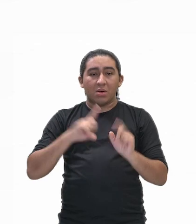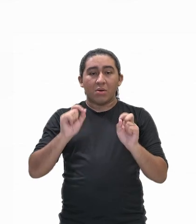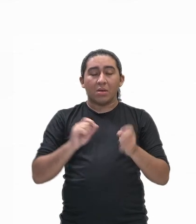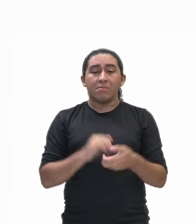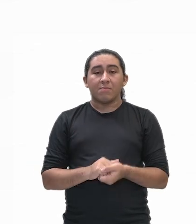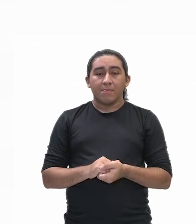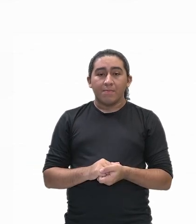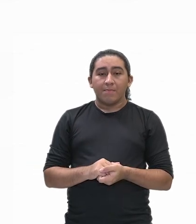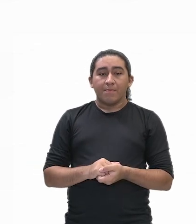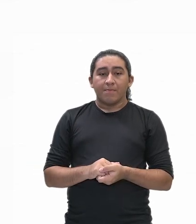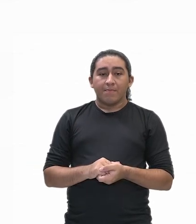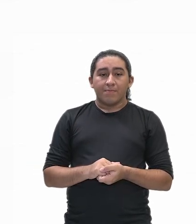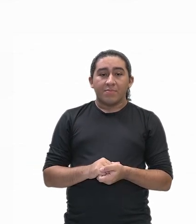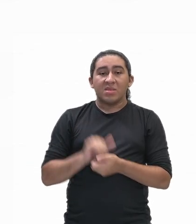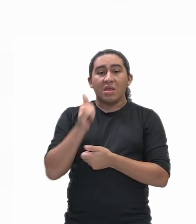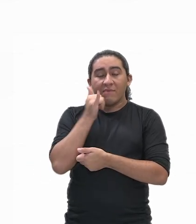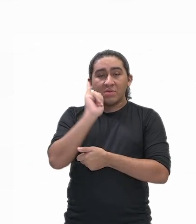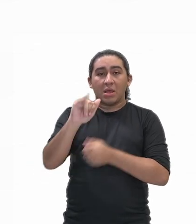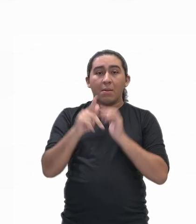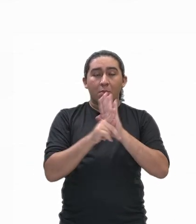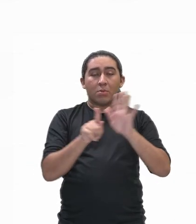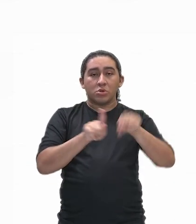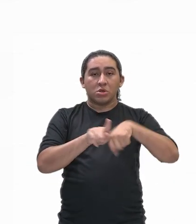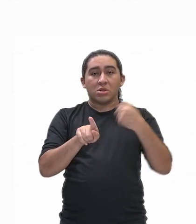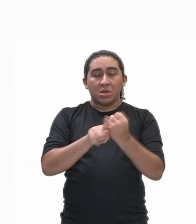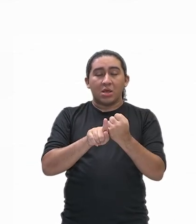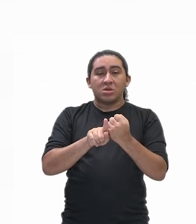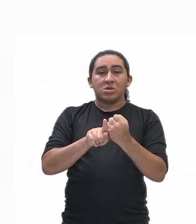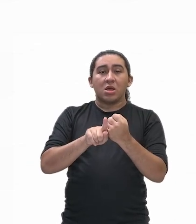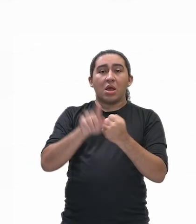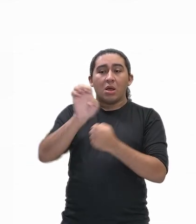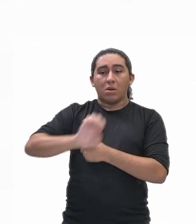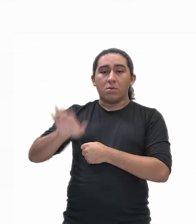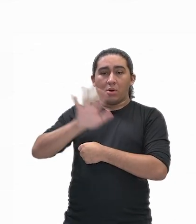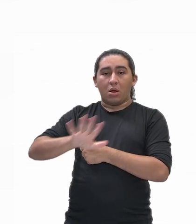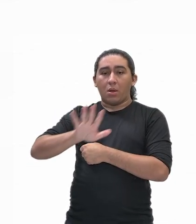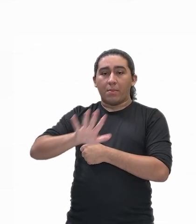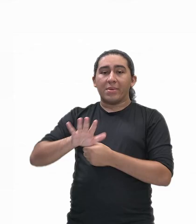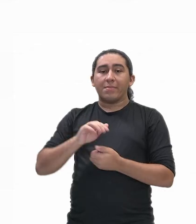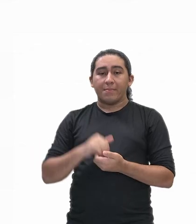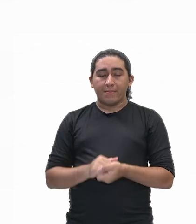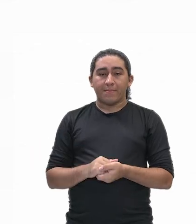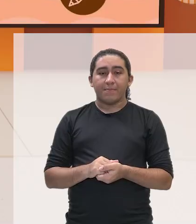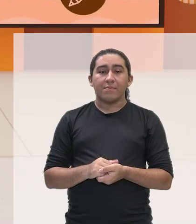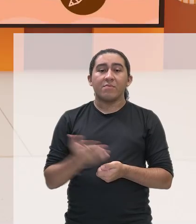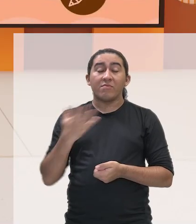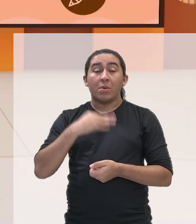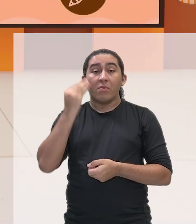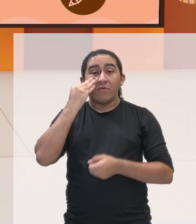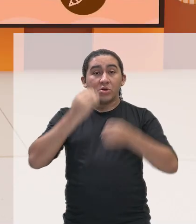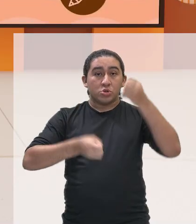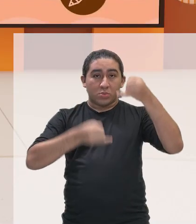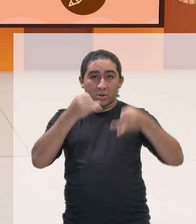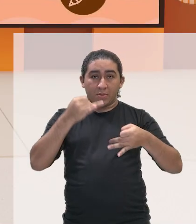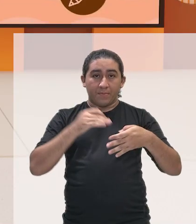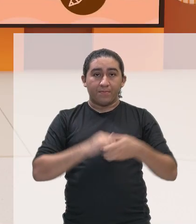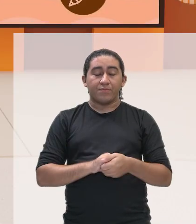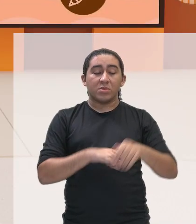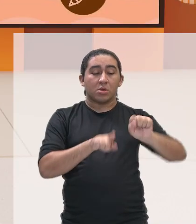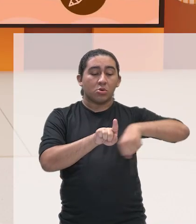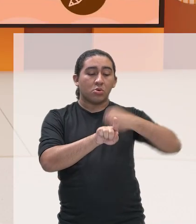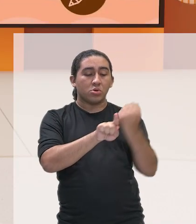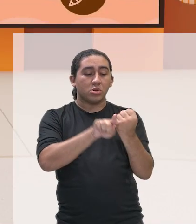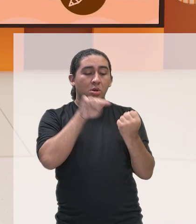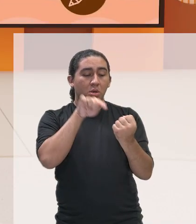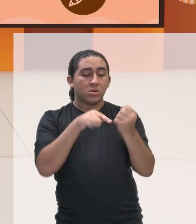o esfacelamento da sociedade europeia. Vamos explicar isso. A princípio, a sociologia ela vai